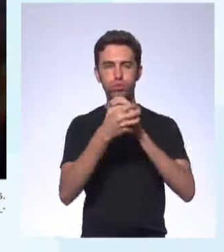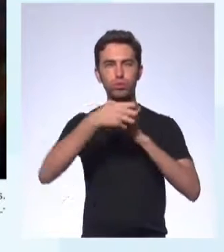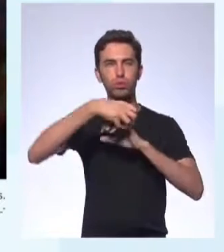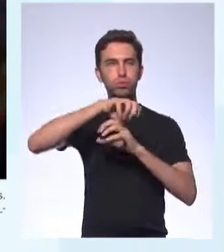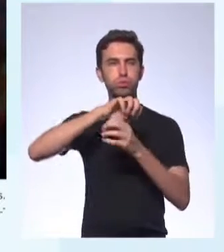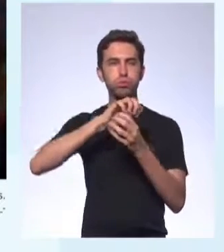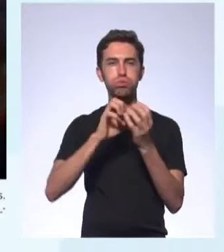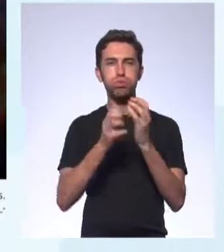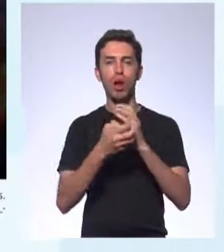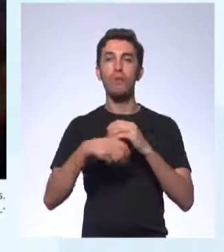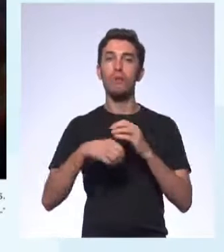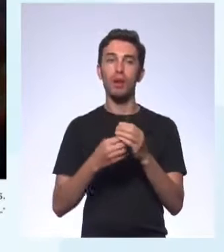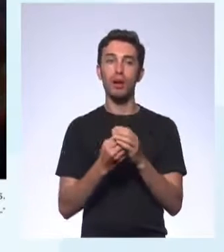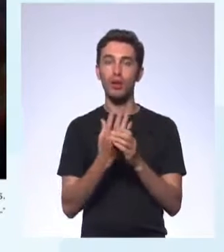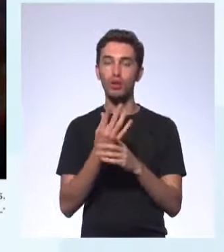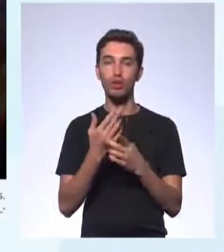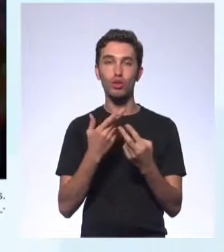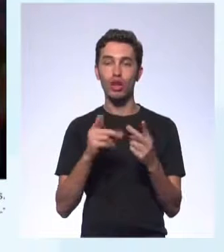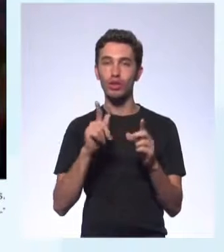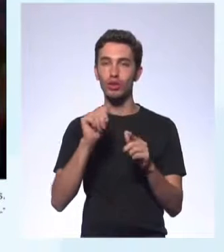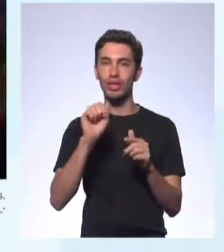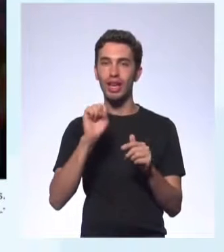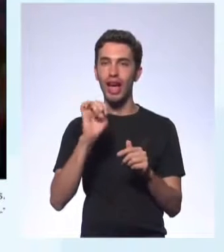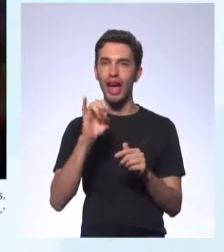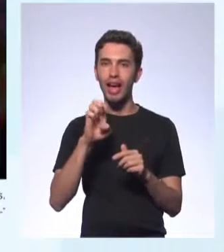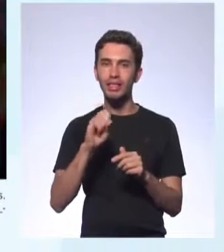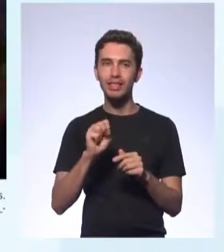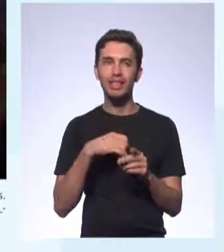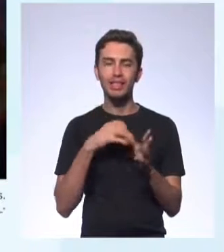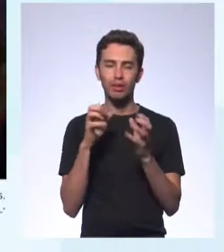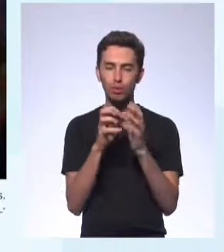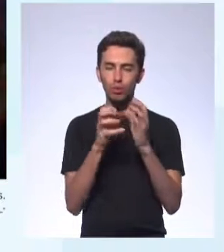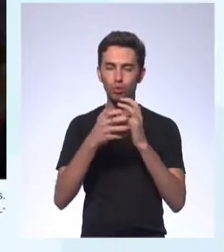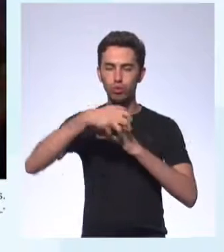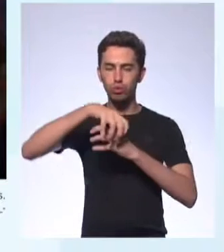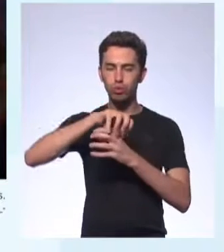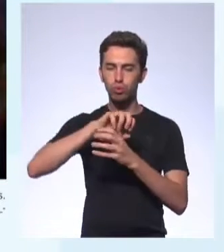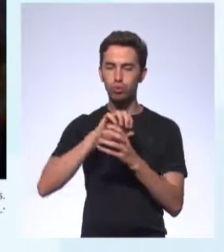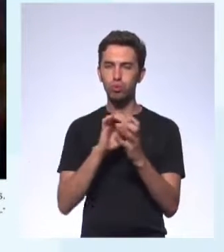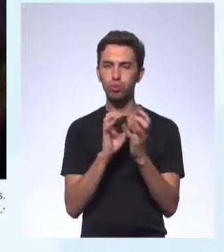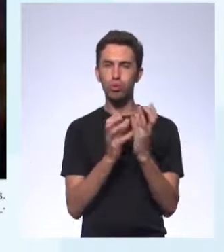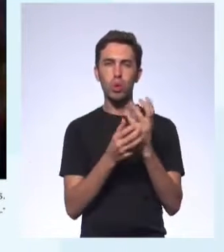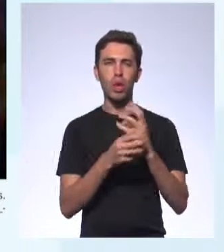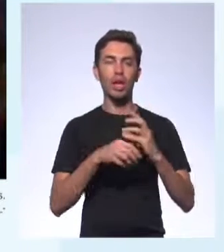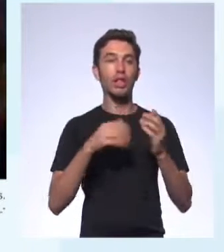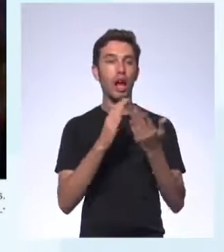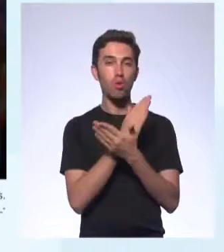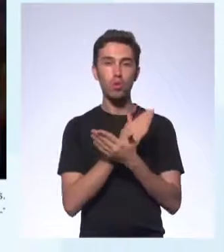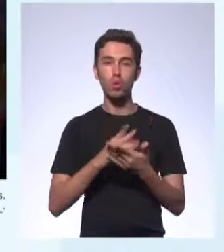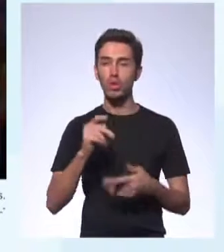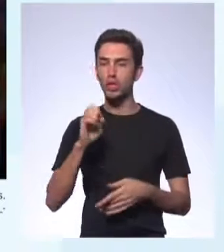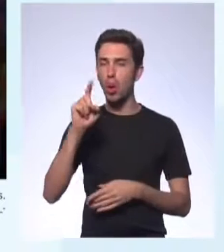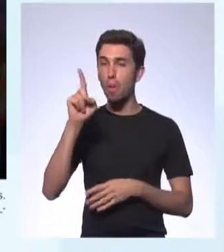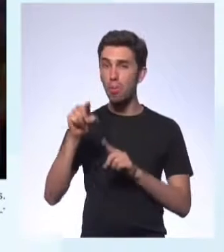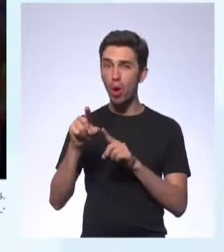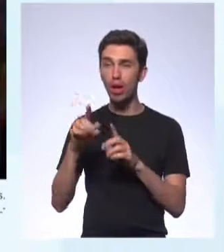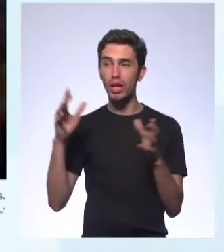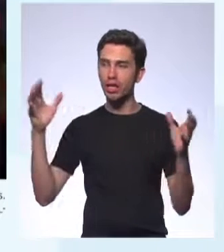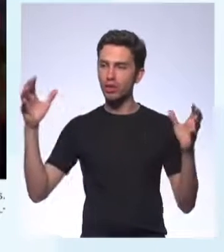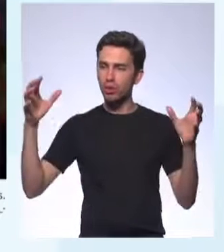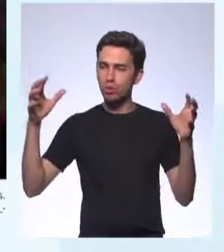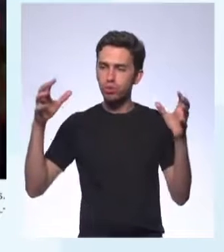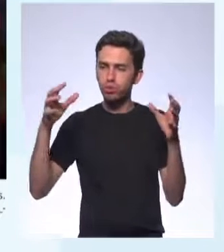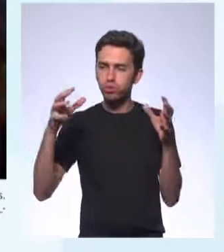hidrogênio para dar hélio, nascimento de algumas estrelas que ainda são poeiras, essas poeiras estão se juntando, é